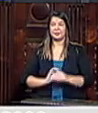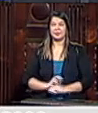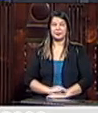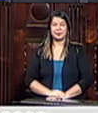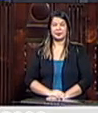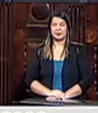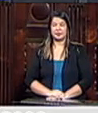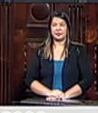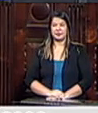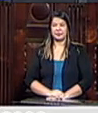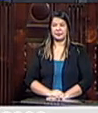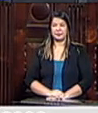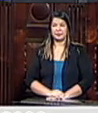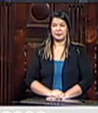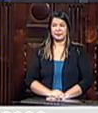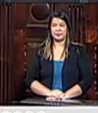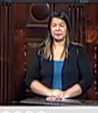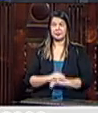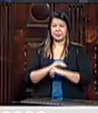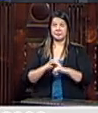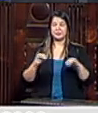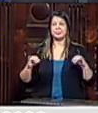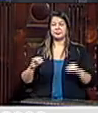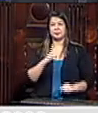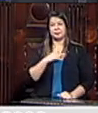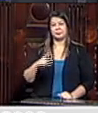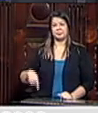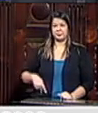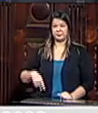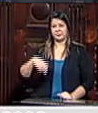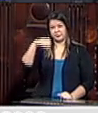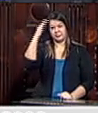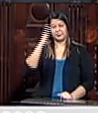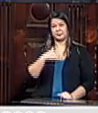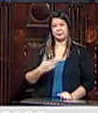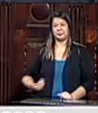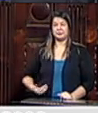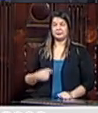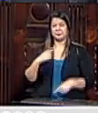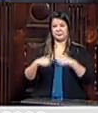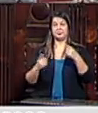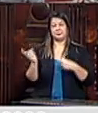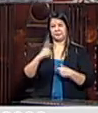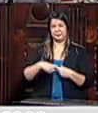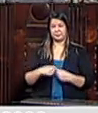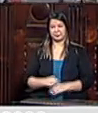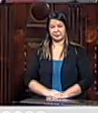para ouvir o pronunciamento e retornaremos em seguida.